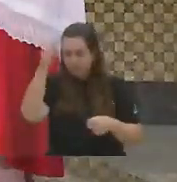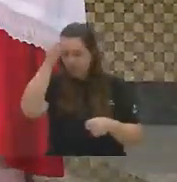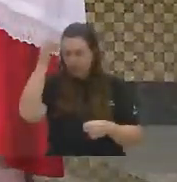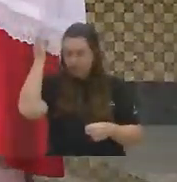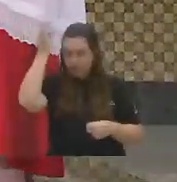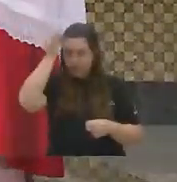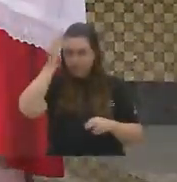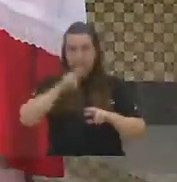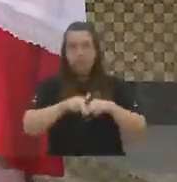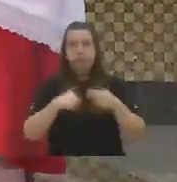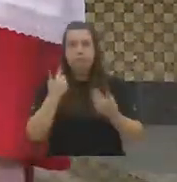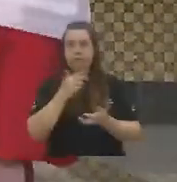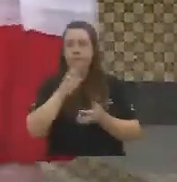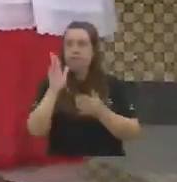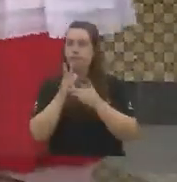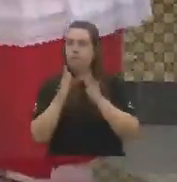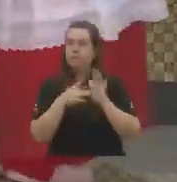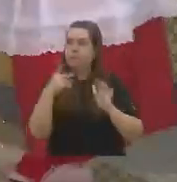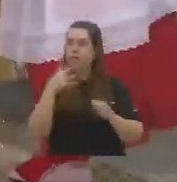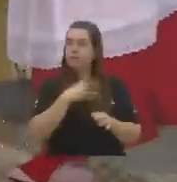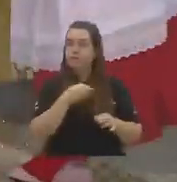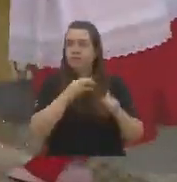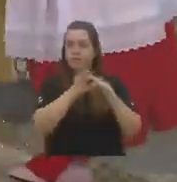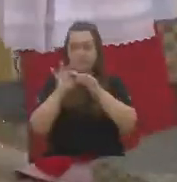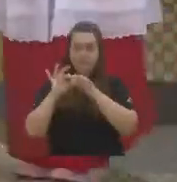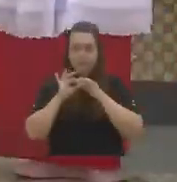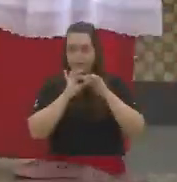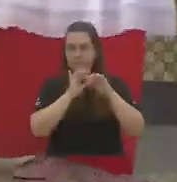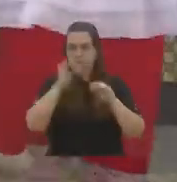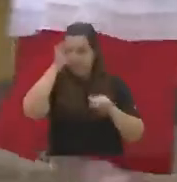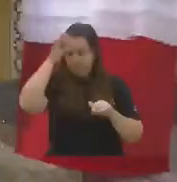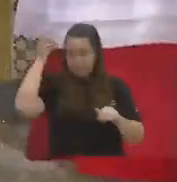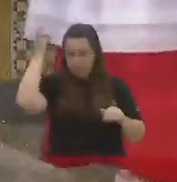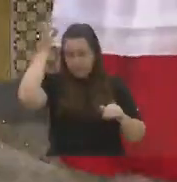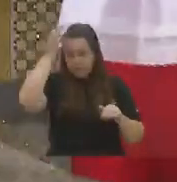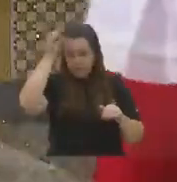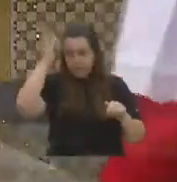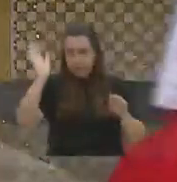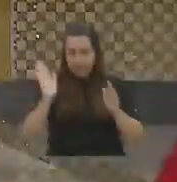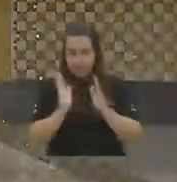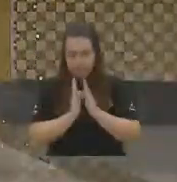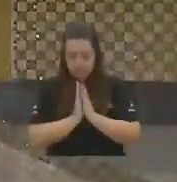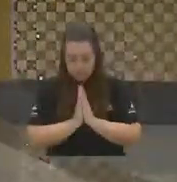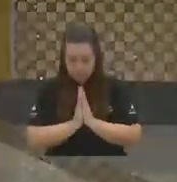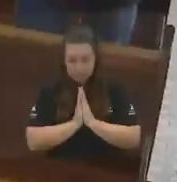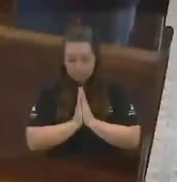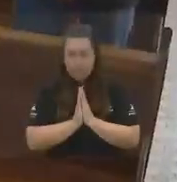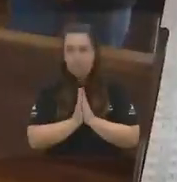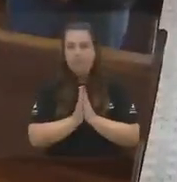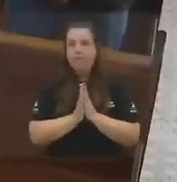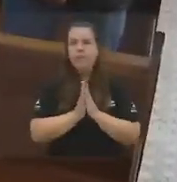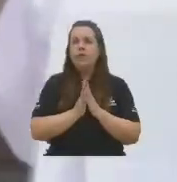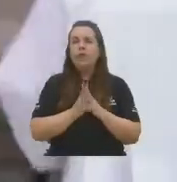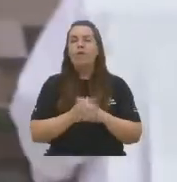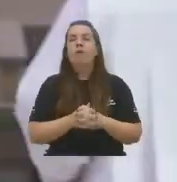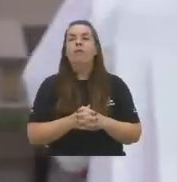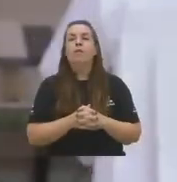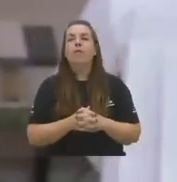Espírito. Por nosso Senhor Jesus Cristo, vosso Filho, na unidade do Espírito Santo.